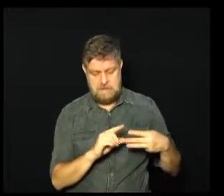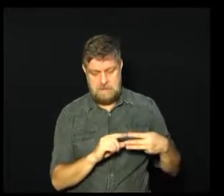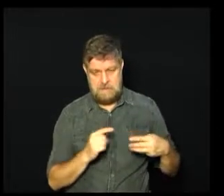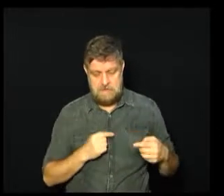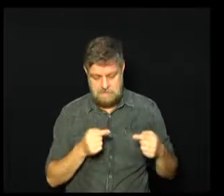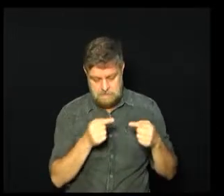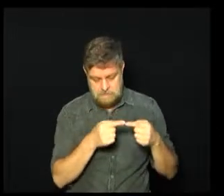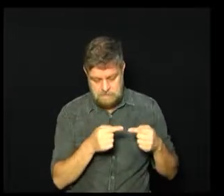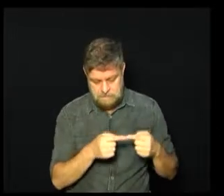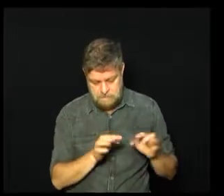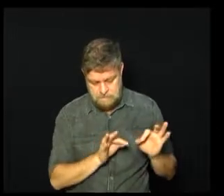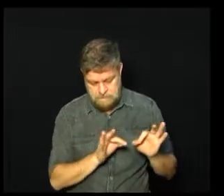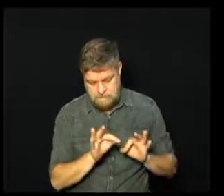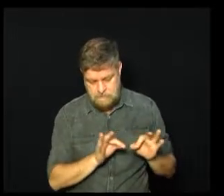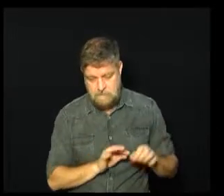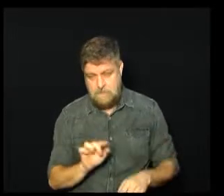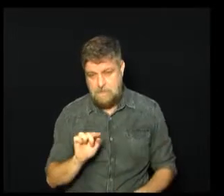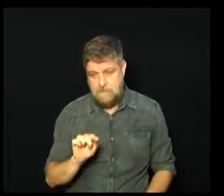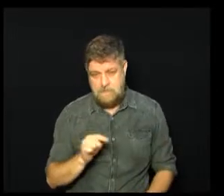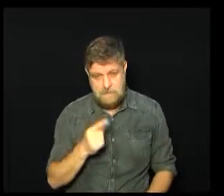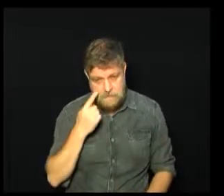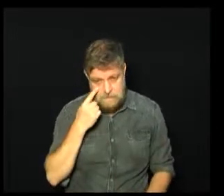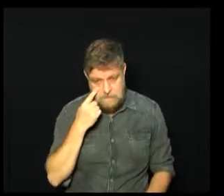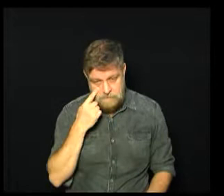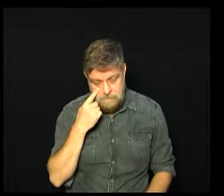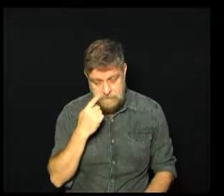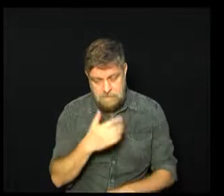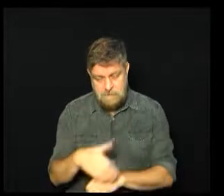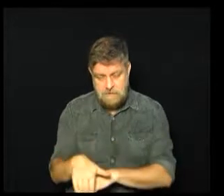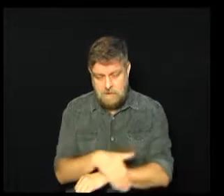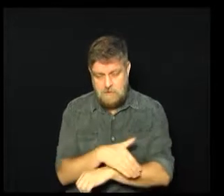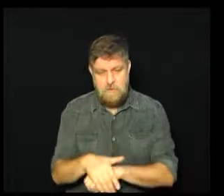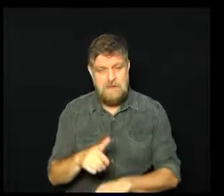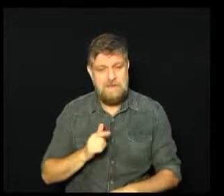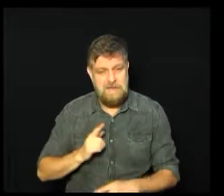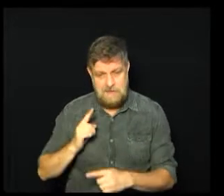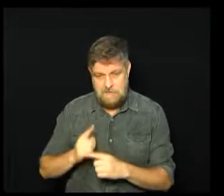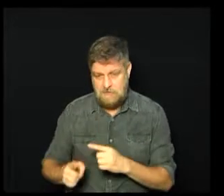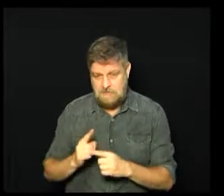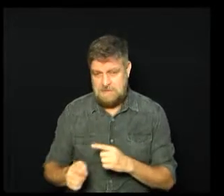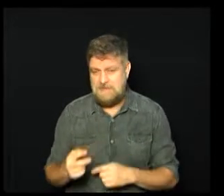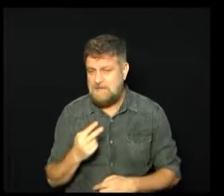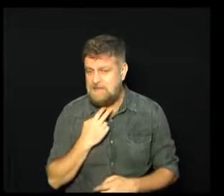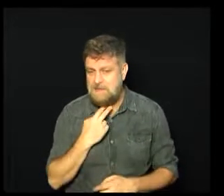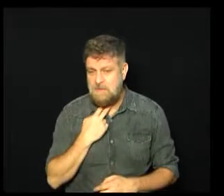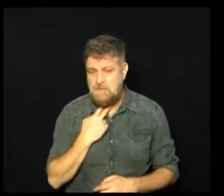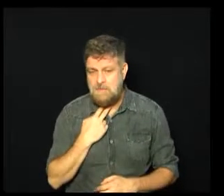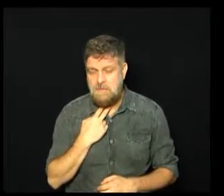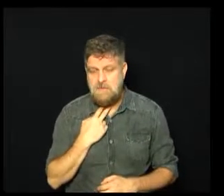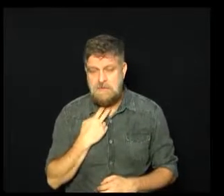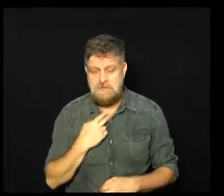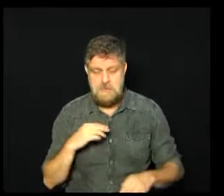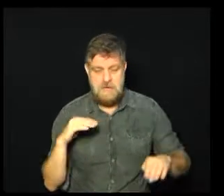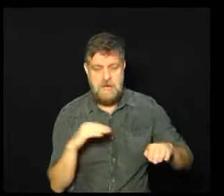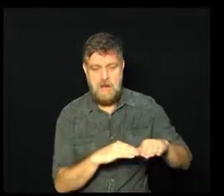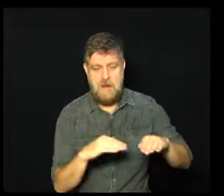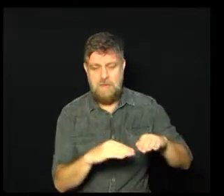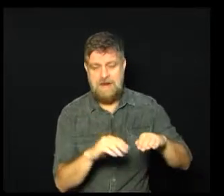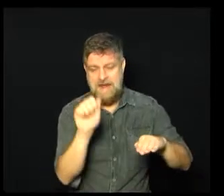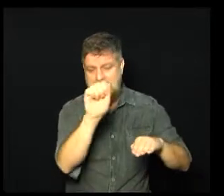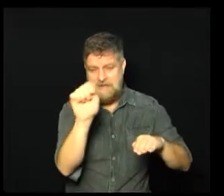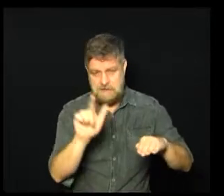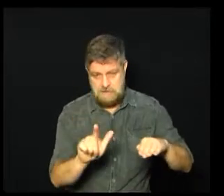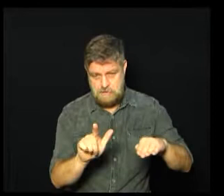nesse projeto é para verificar o viário. Então, existirá ainda a proibição para instalação em vagas especiais, por exemplo, zona azul.